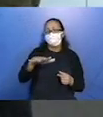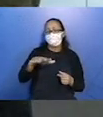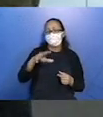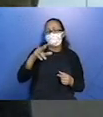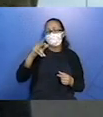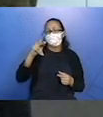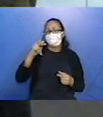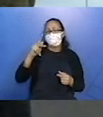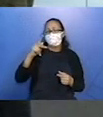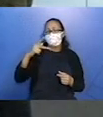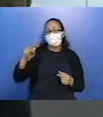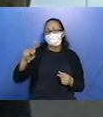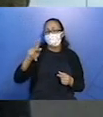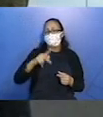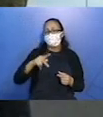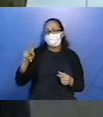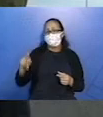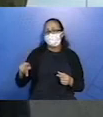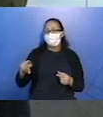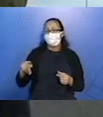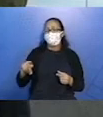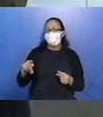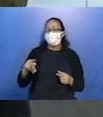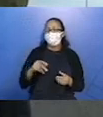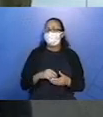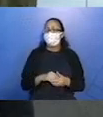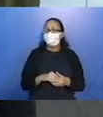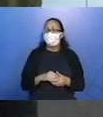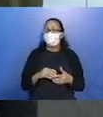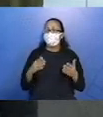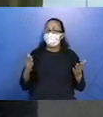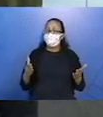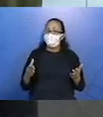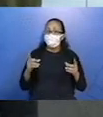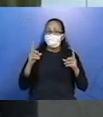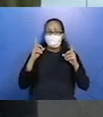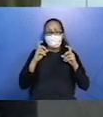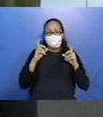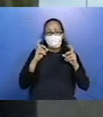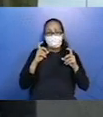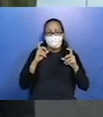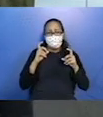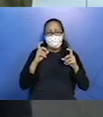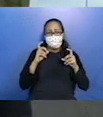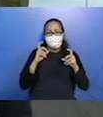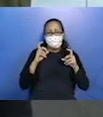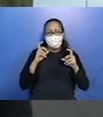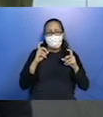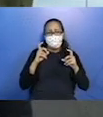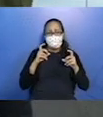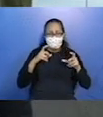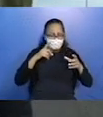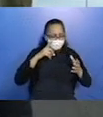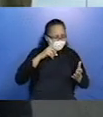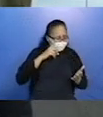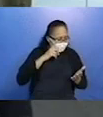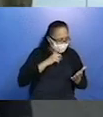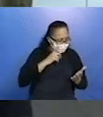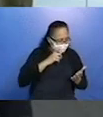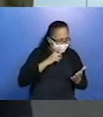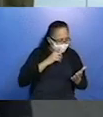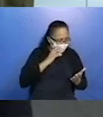sua professora. Então, quando a professora falar assim, ó, me envia outra foto, tira a foto mais de perto,